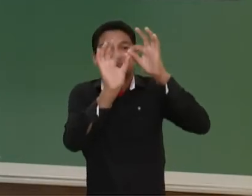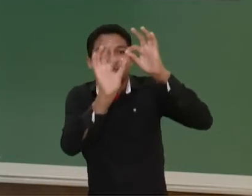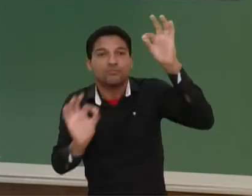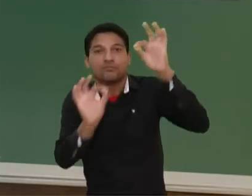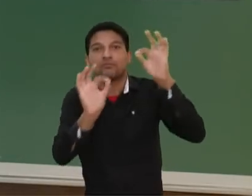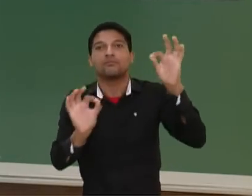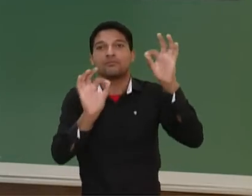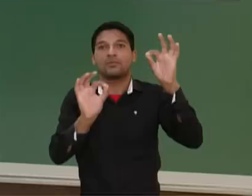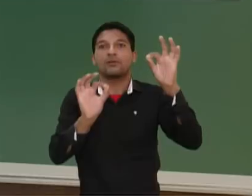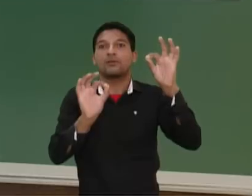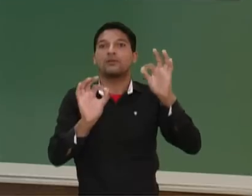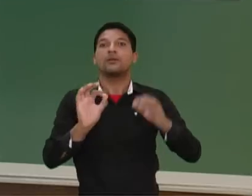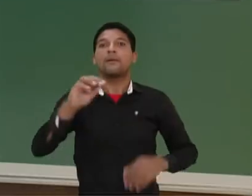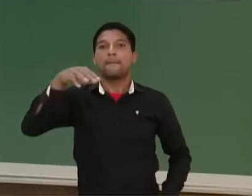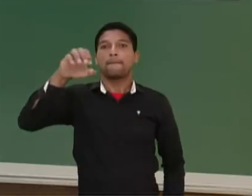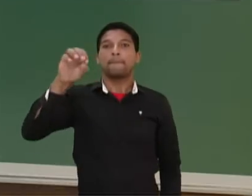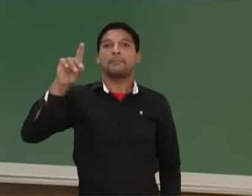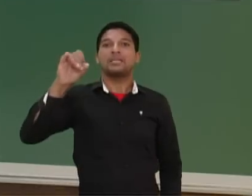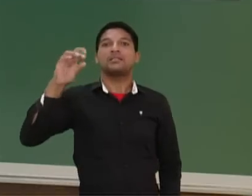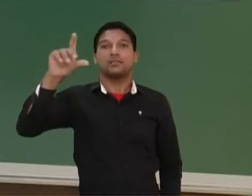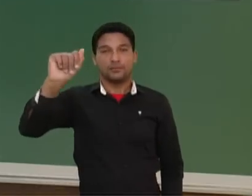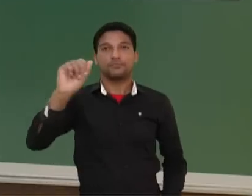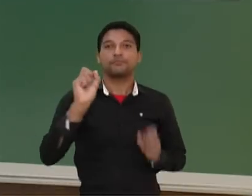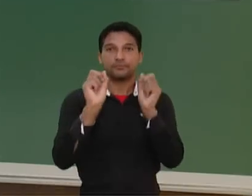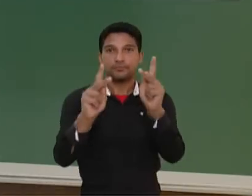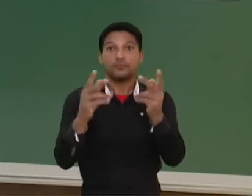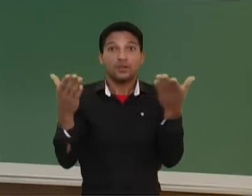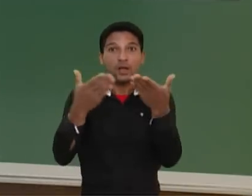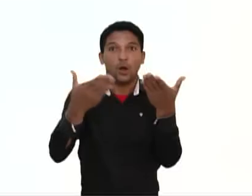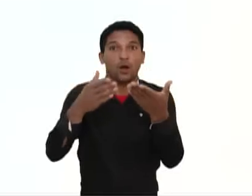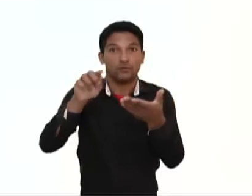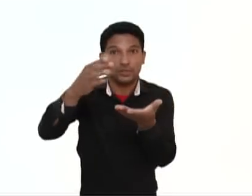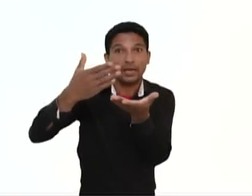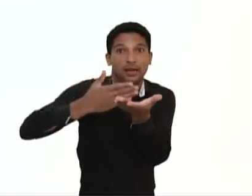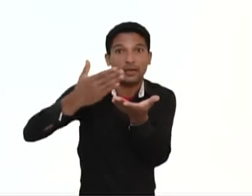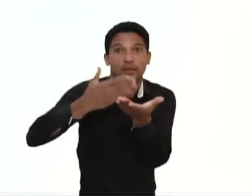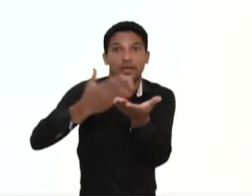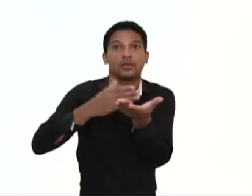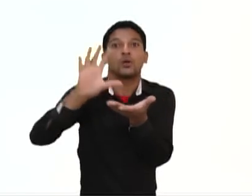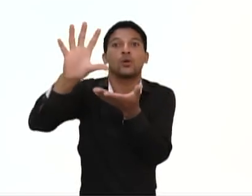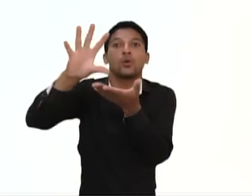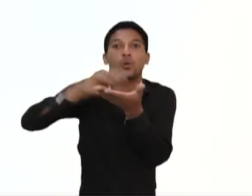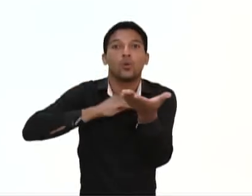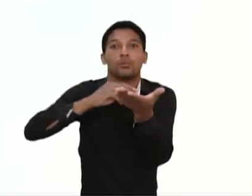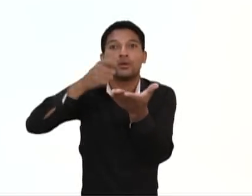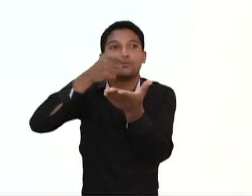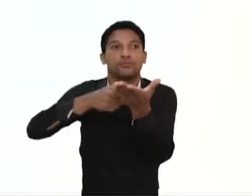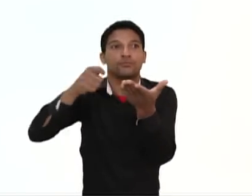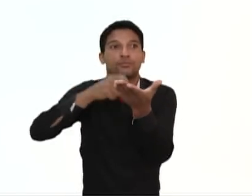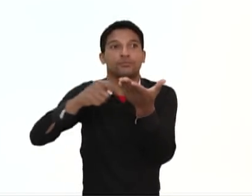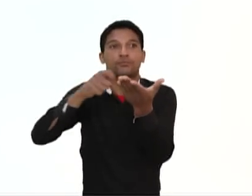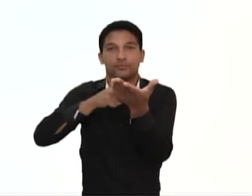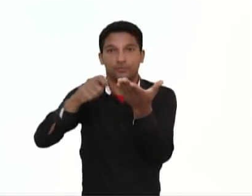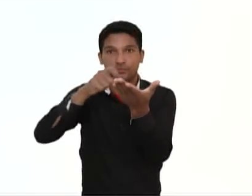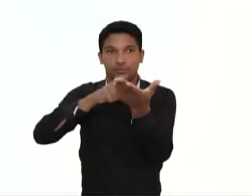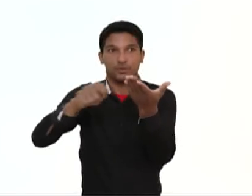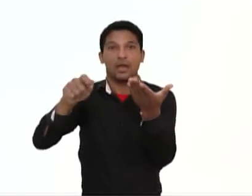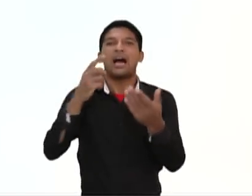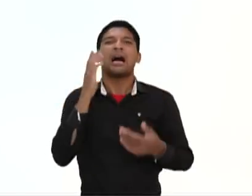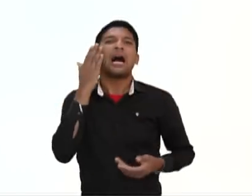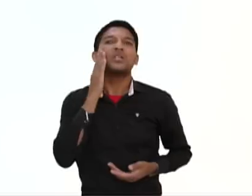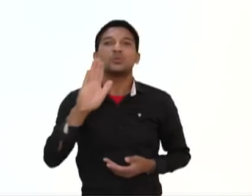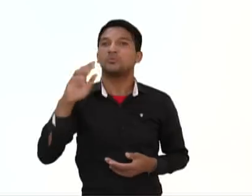propriedade é válida. Tá bom? Então, agora, pega o seu caderno e anote para mim. Você não precisa anotar aqui a demonstração, que é esse comentário que eu fiz em